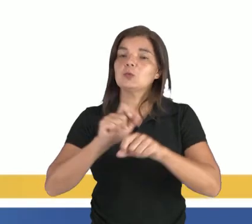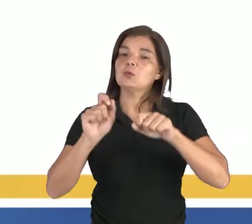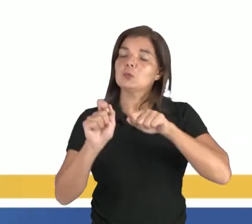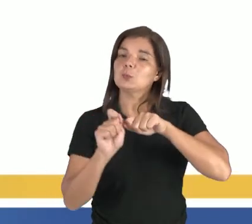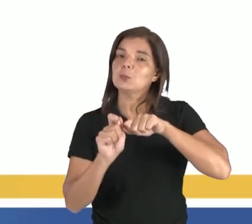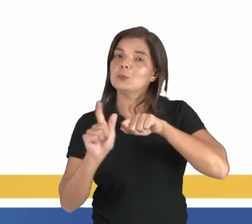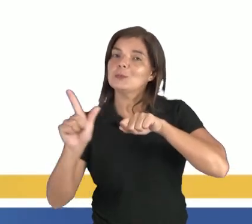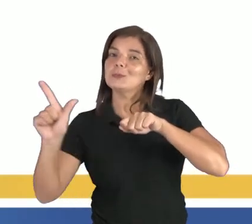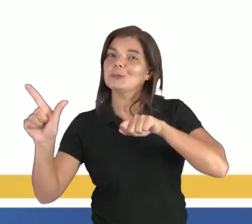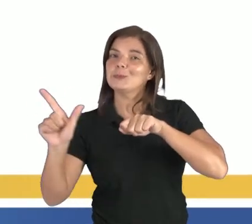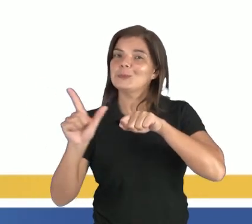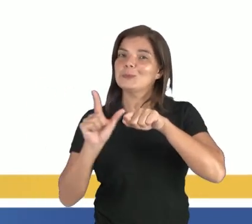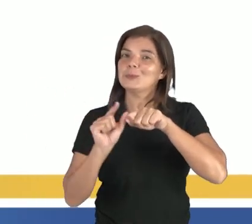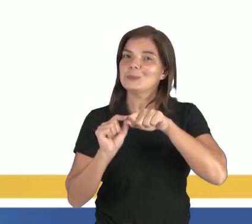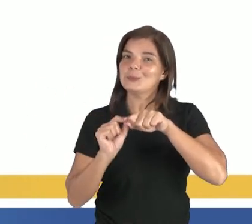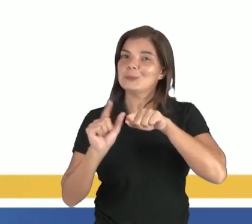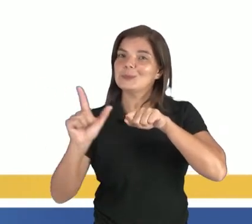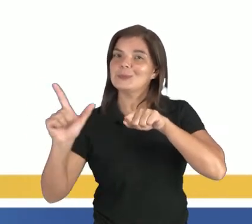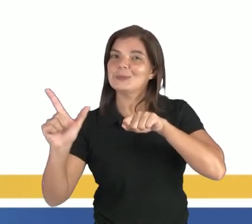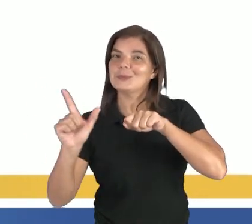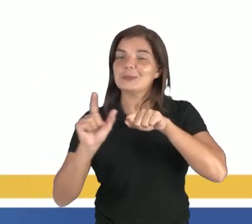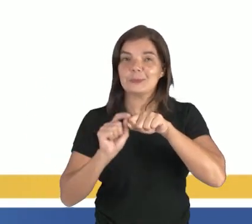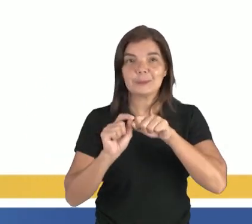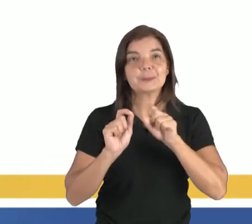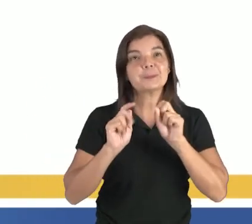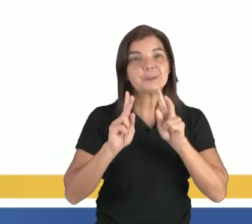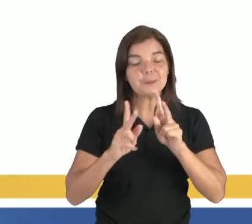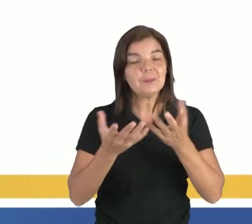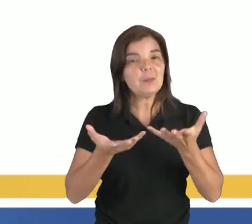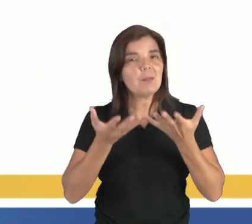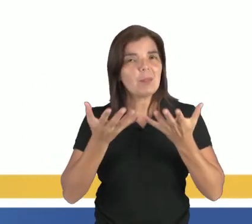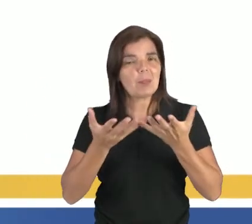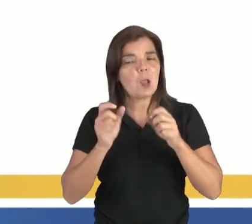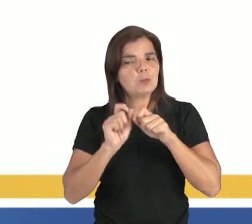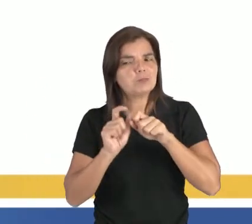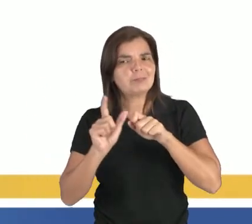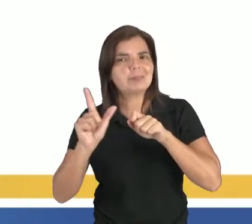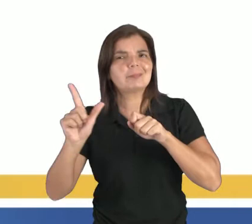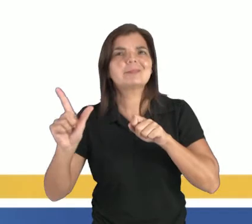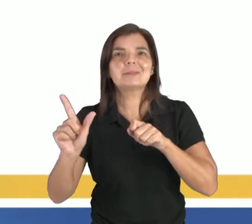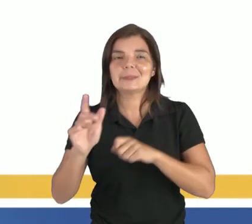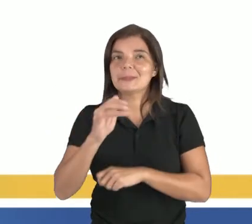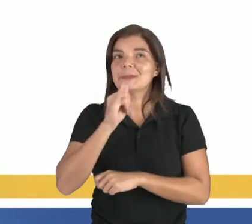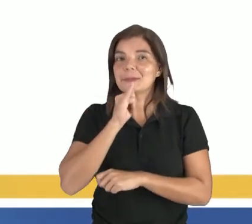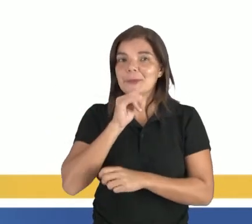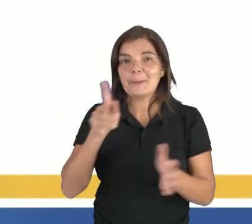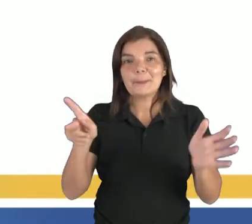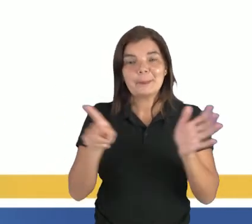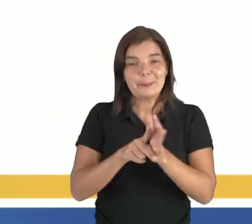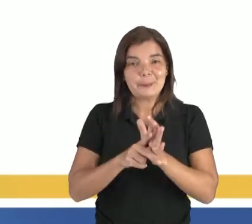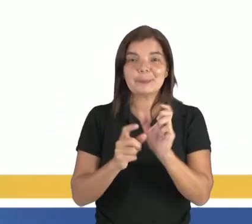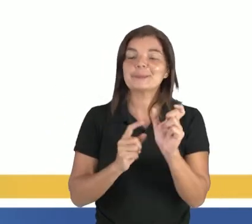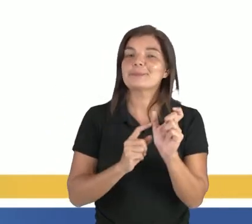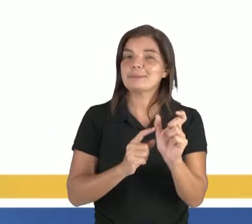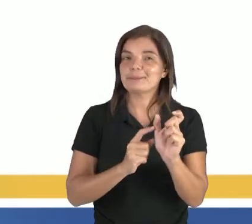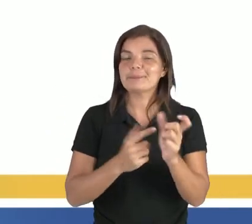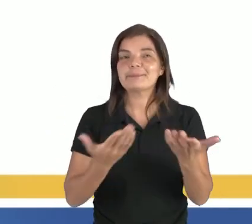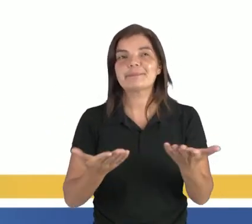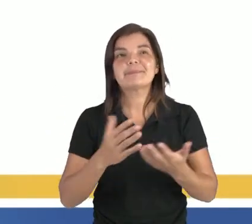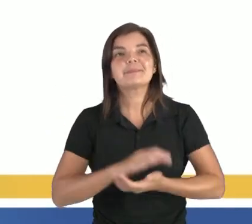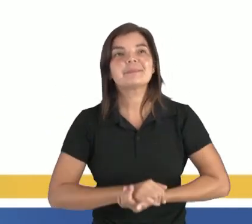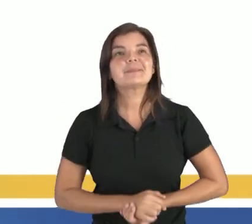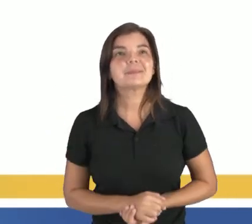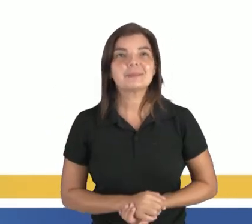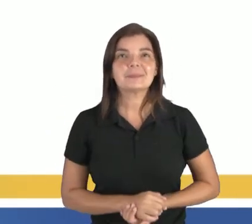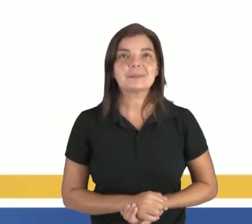de intensidade, degree, ok? Quando a gente quer intensificar, né? Como o próprio nome diz, intensify. Também